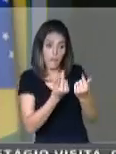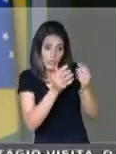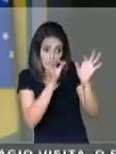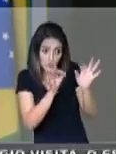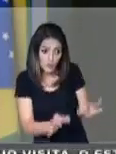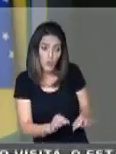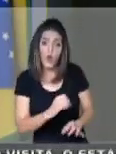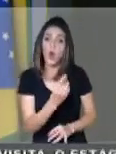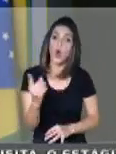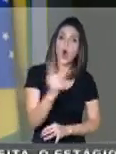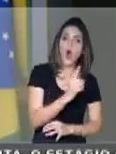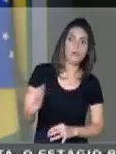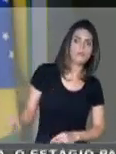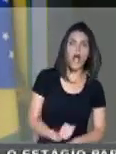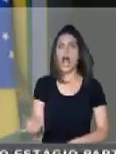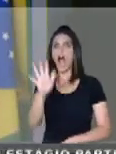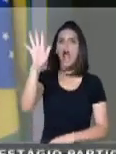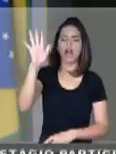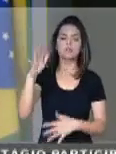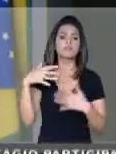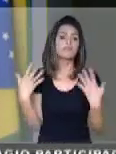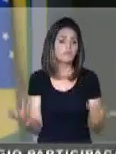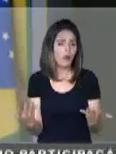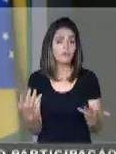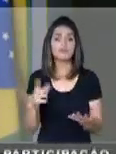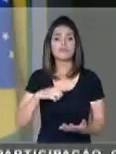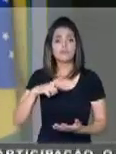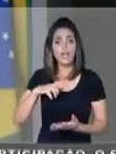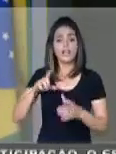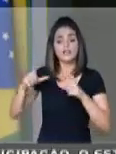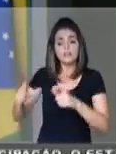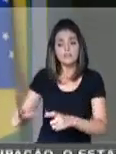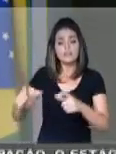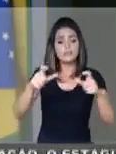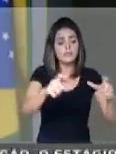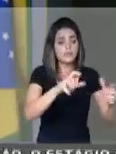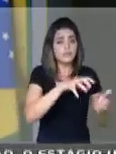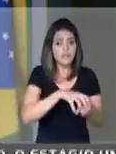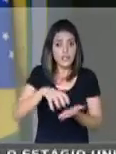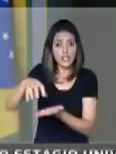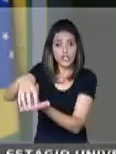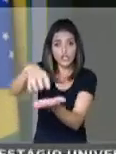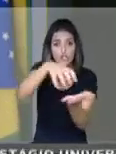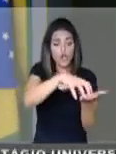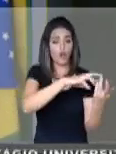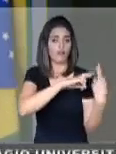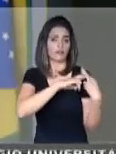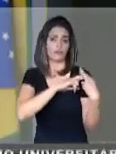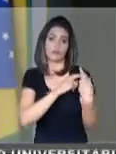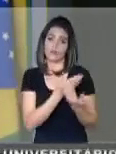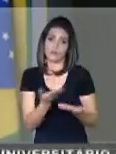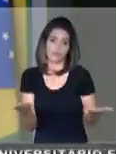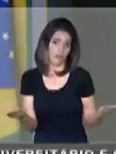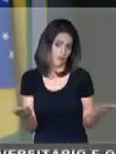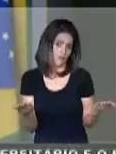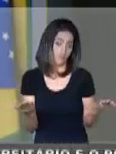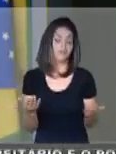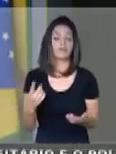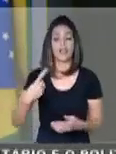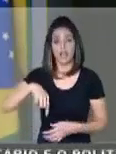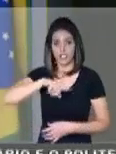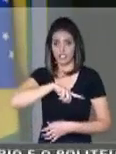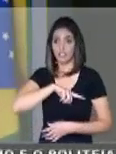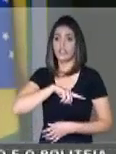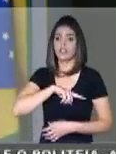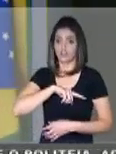justo. Então, nós entendemos, sem tirar nenhum mérito da intenção do nobre deputado no